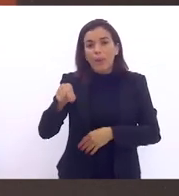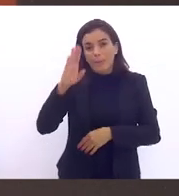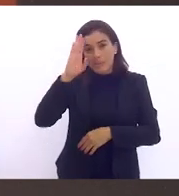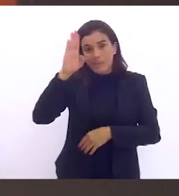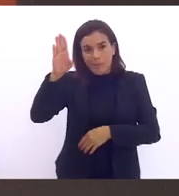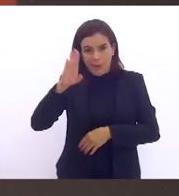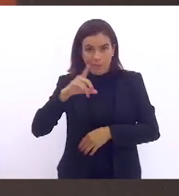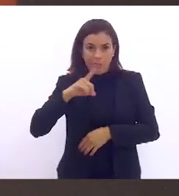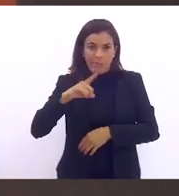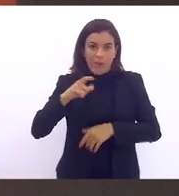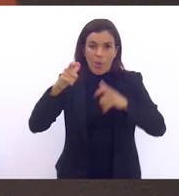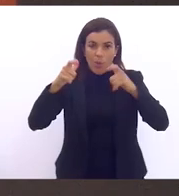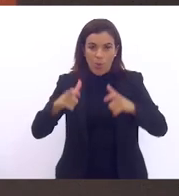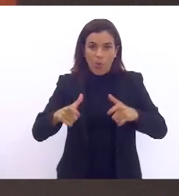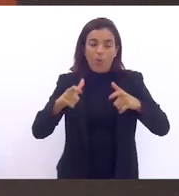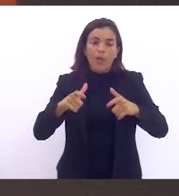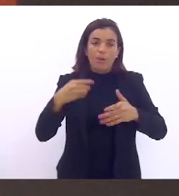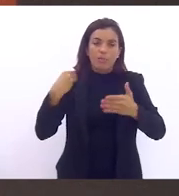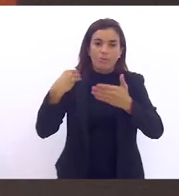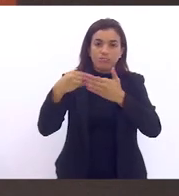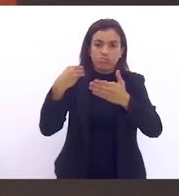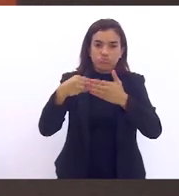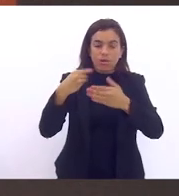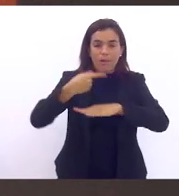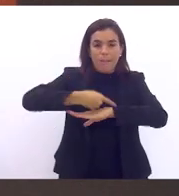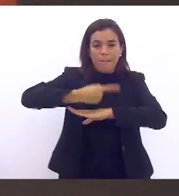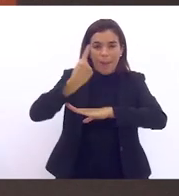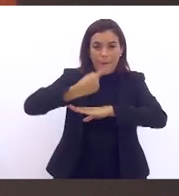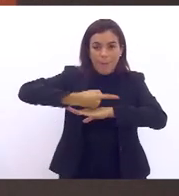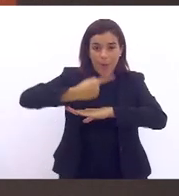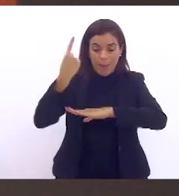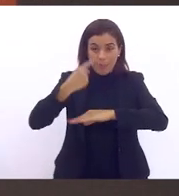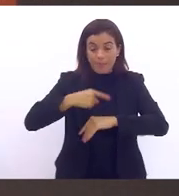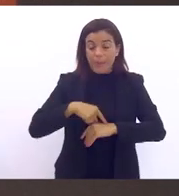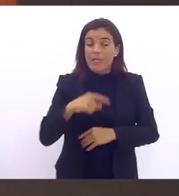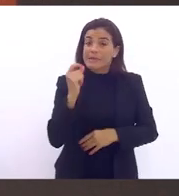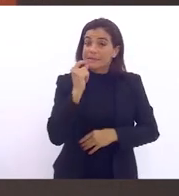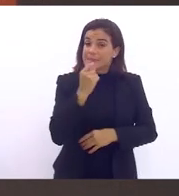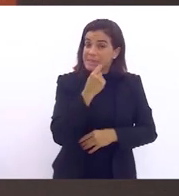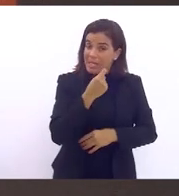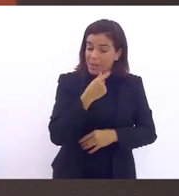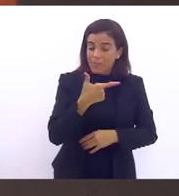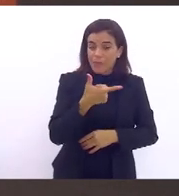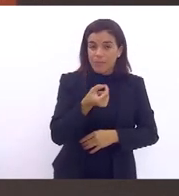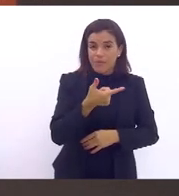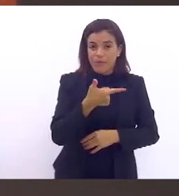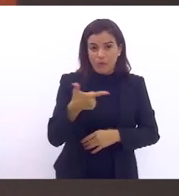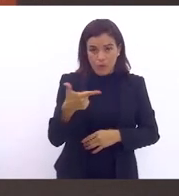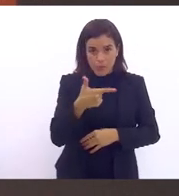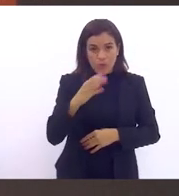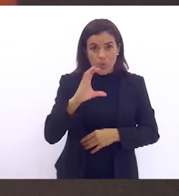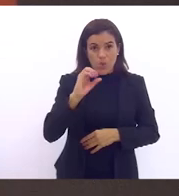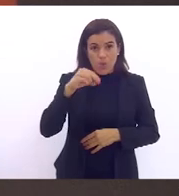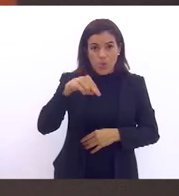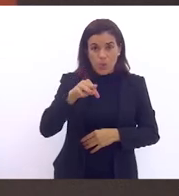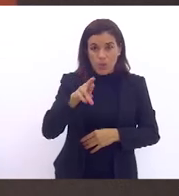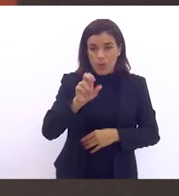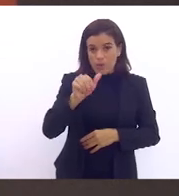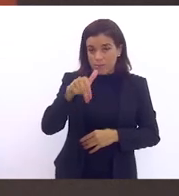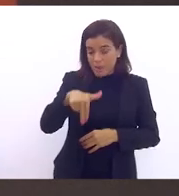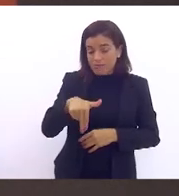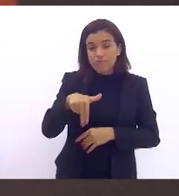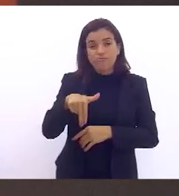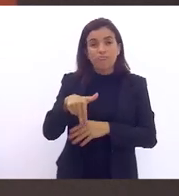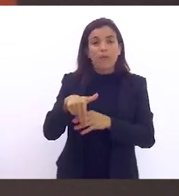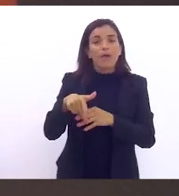ter uma análise eh posterior desse desse assunto em dezembro do ti 22 o contran eh já fez uma resolução que que não existia até